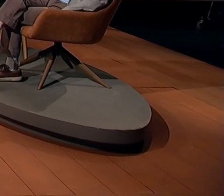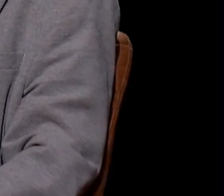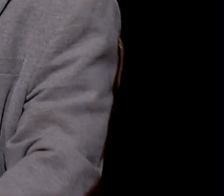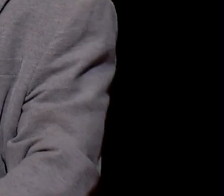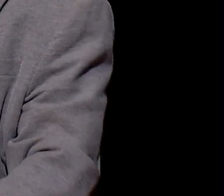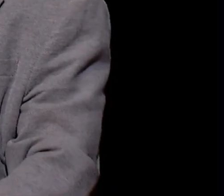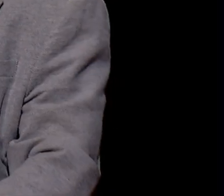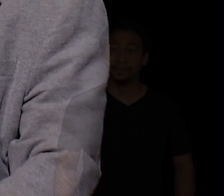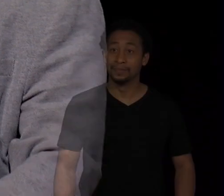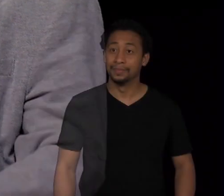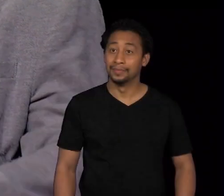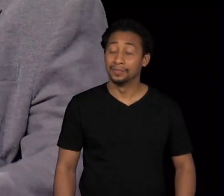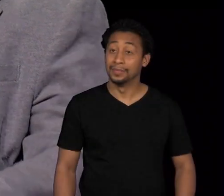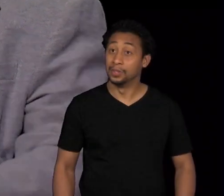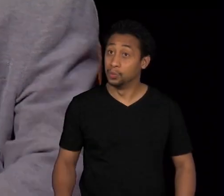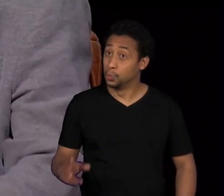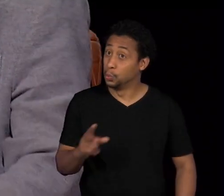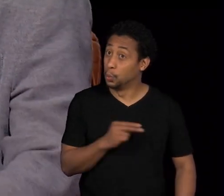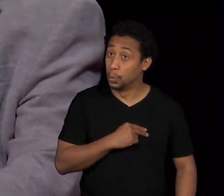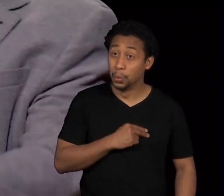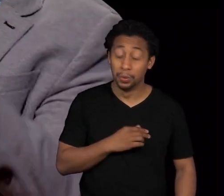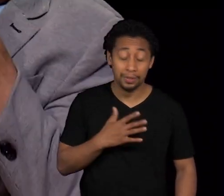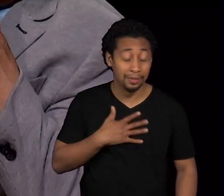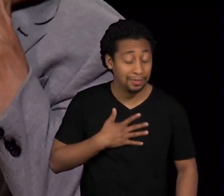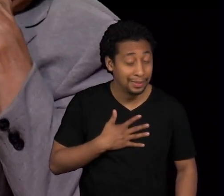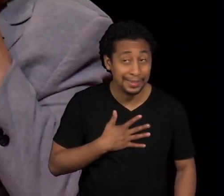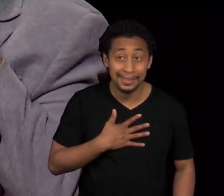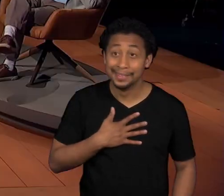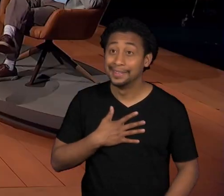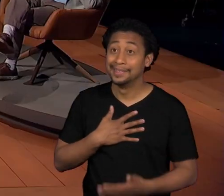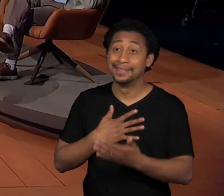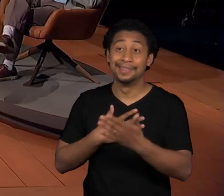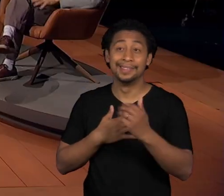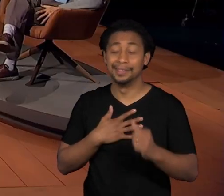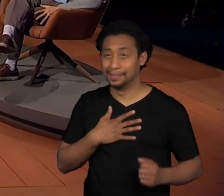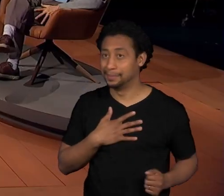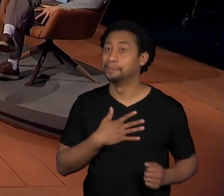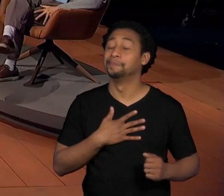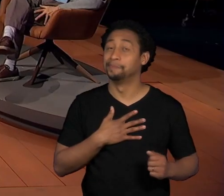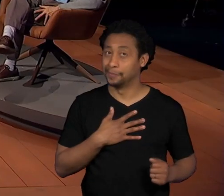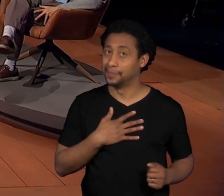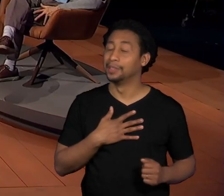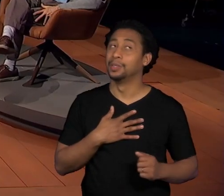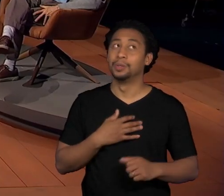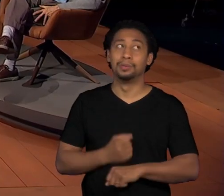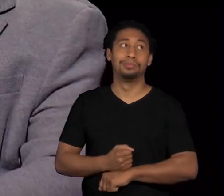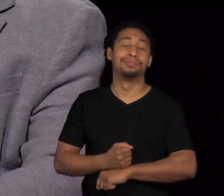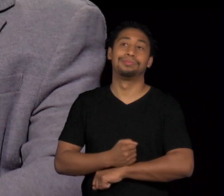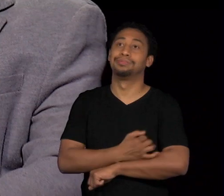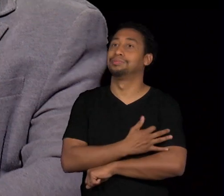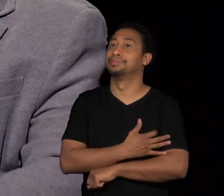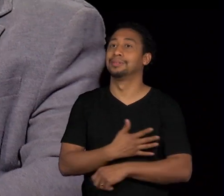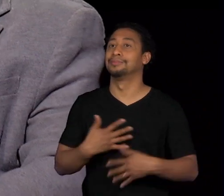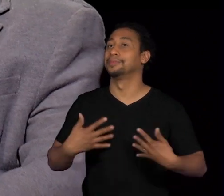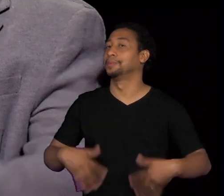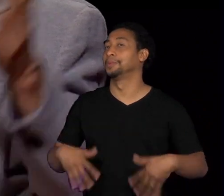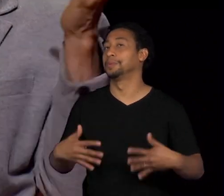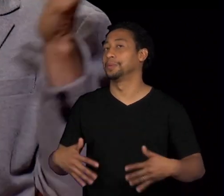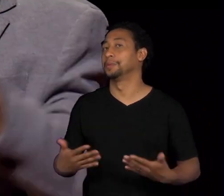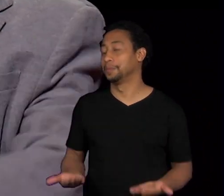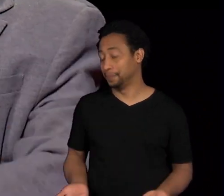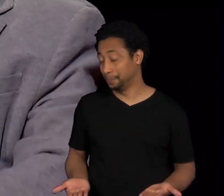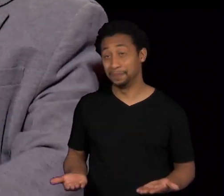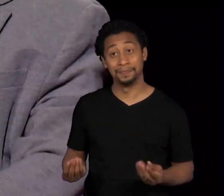rapaz V tudo isso fica quieto é pesado né gente uau